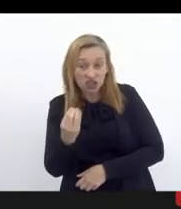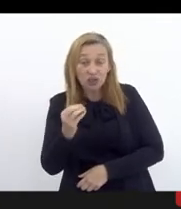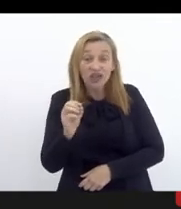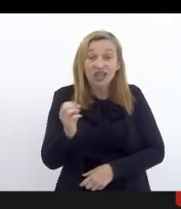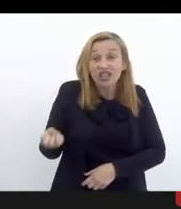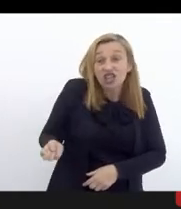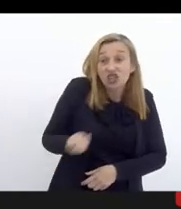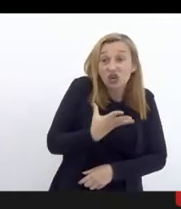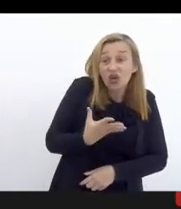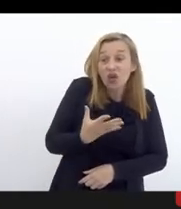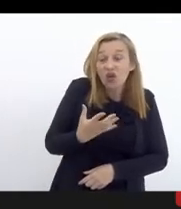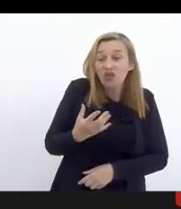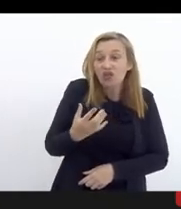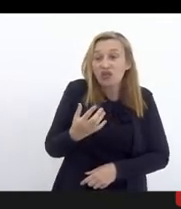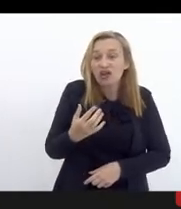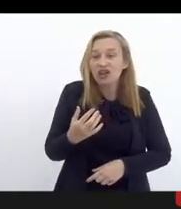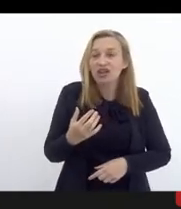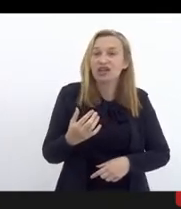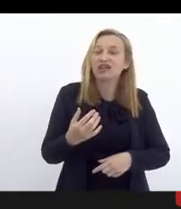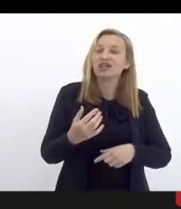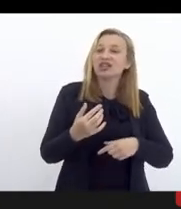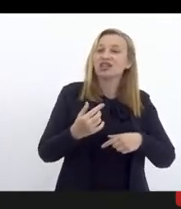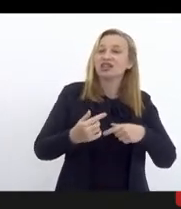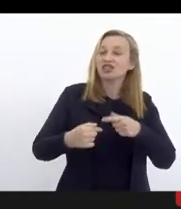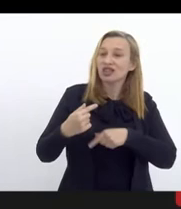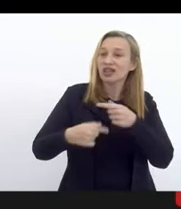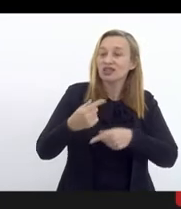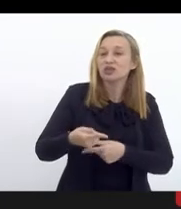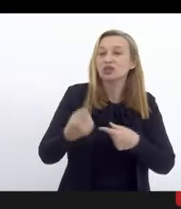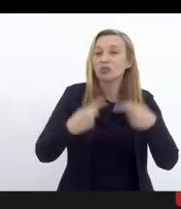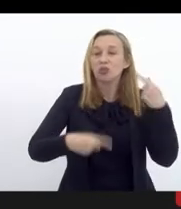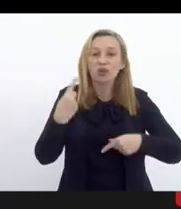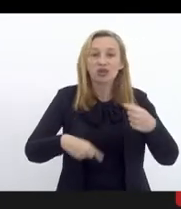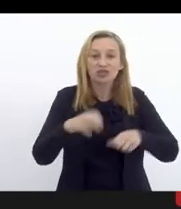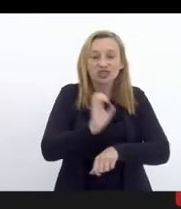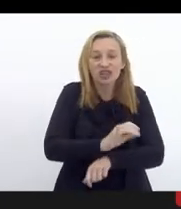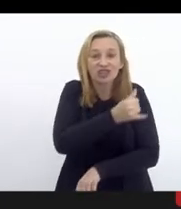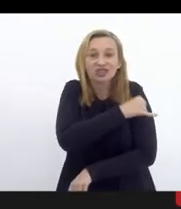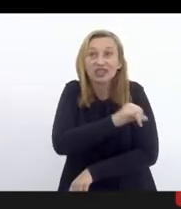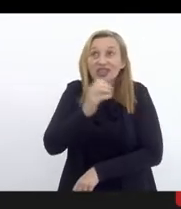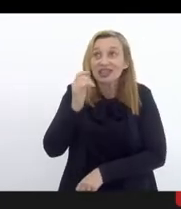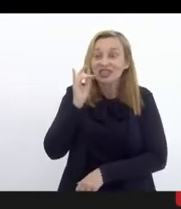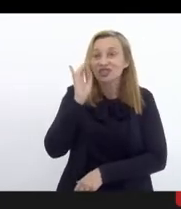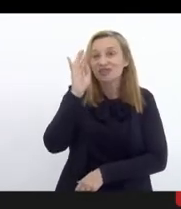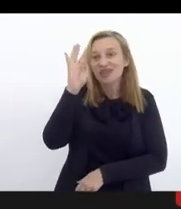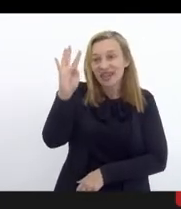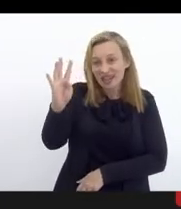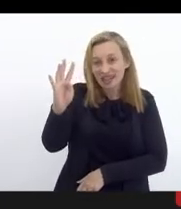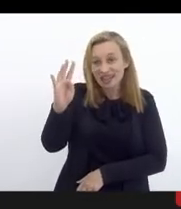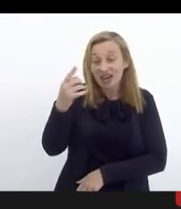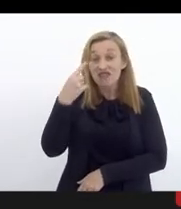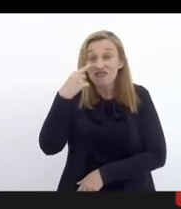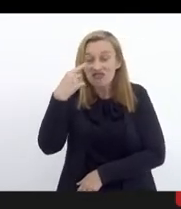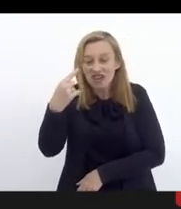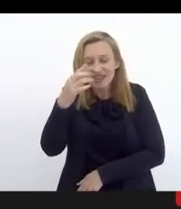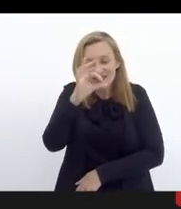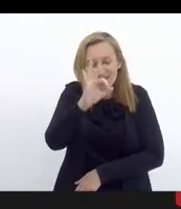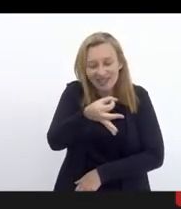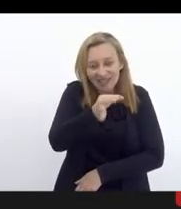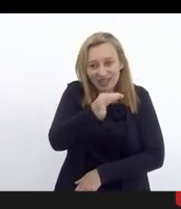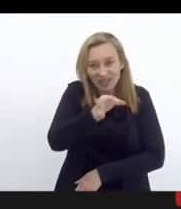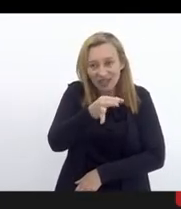geração de políticos do estado do Rio de Janeiro, de termos esperança que vamos, de